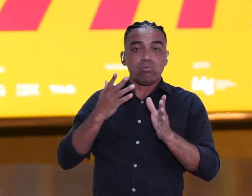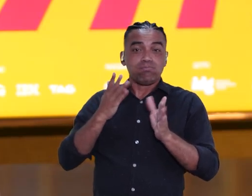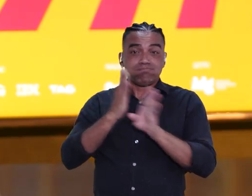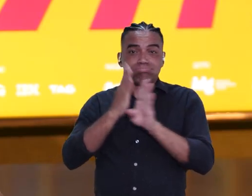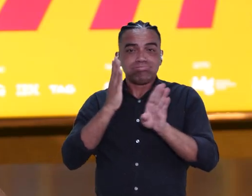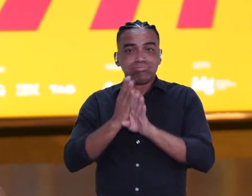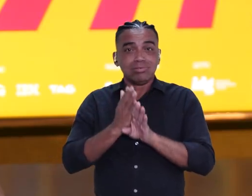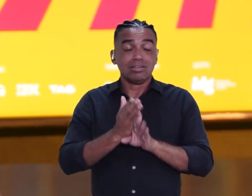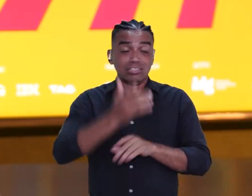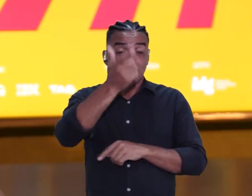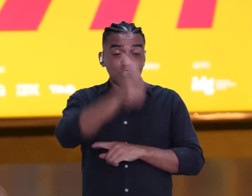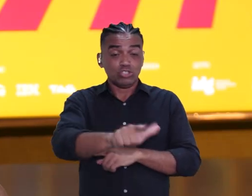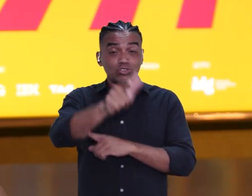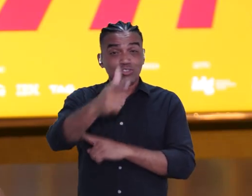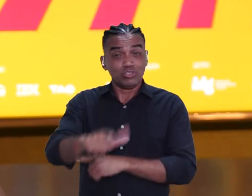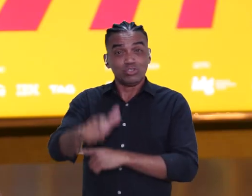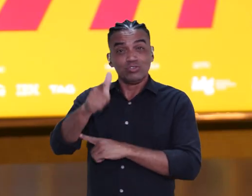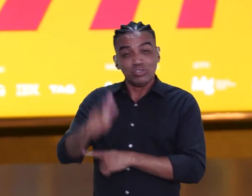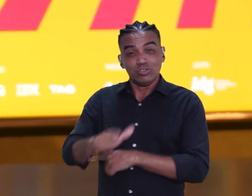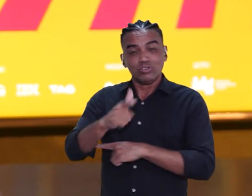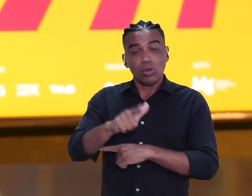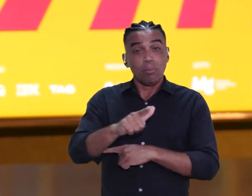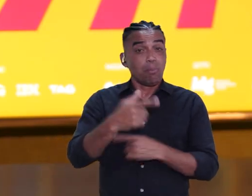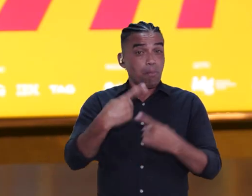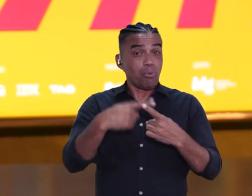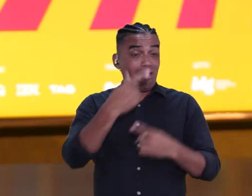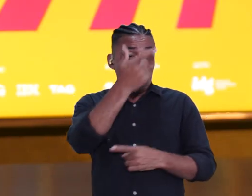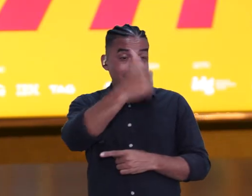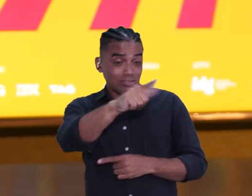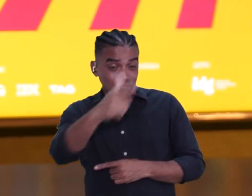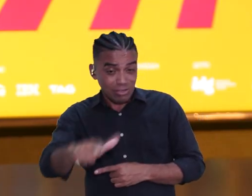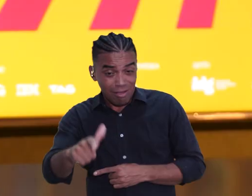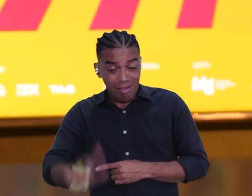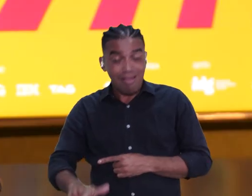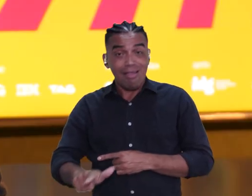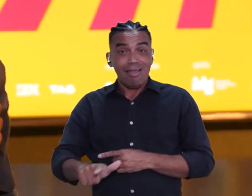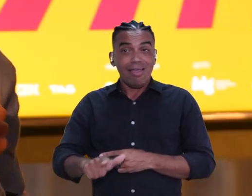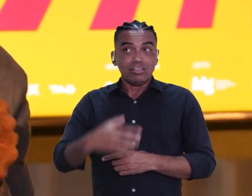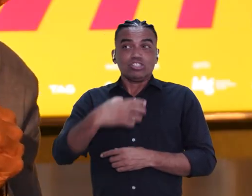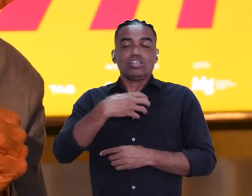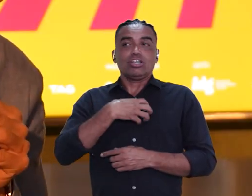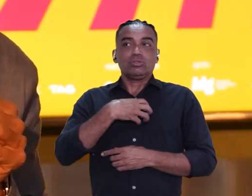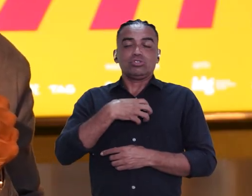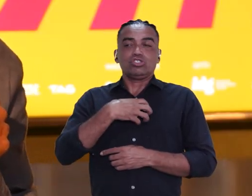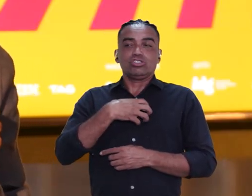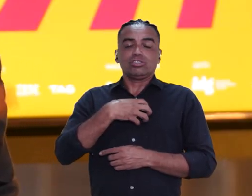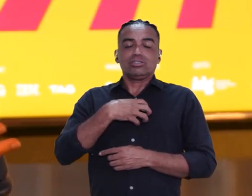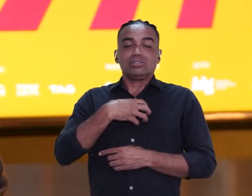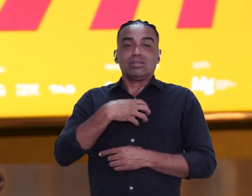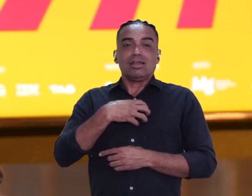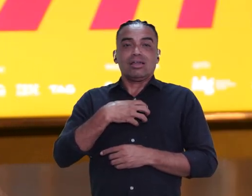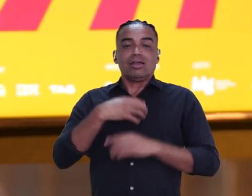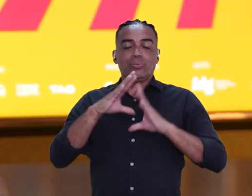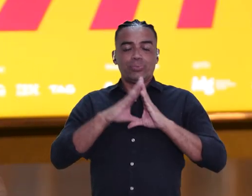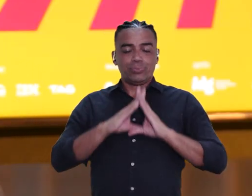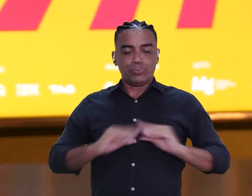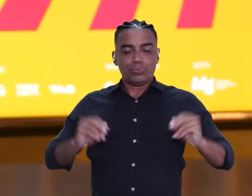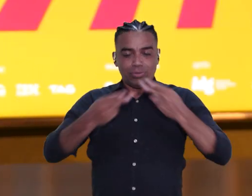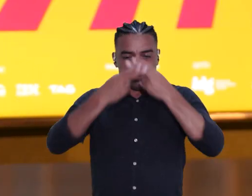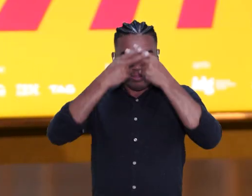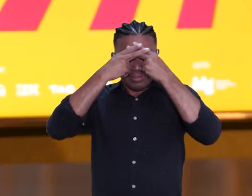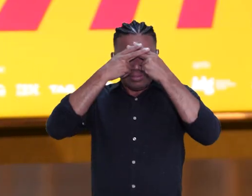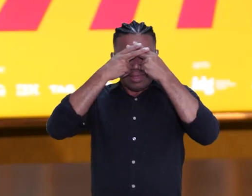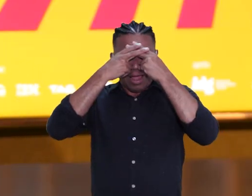espécie de repetição, porque a repetição é uma forma de anestesia do trauma. É como o